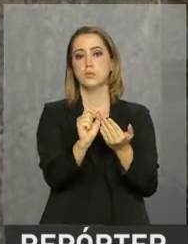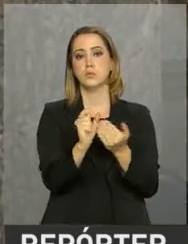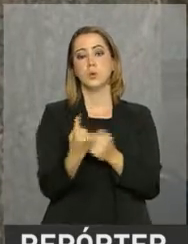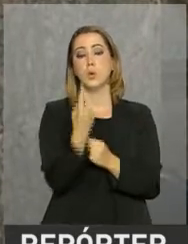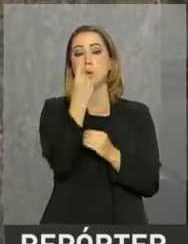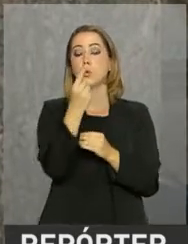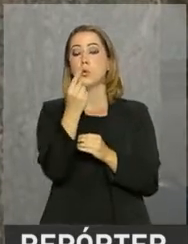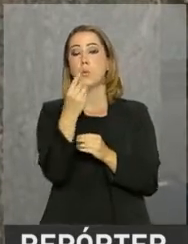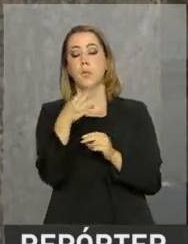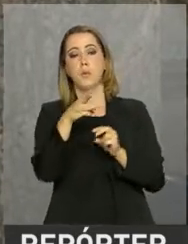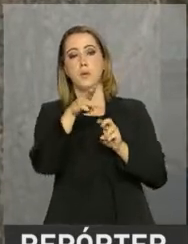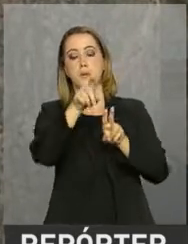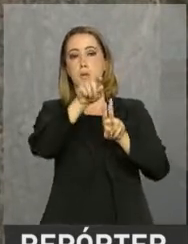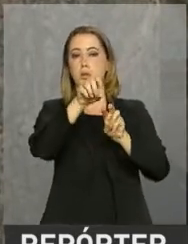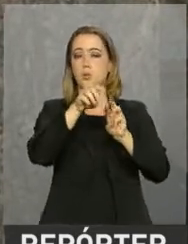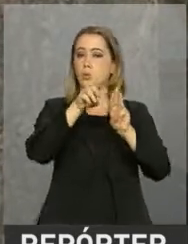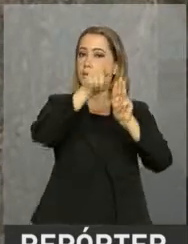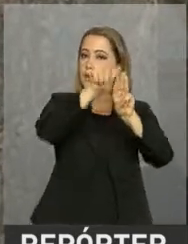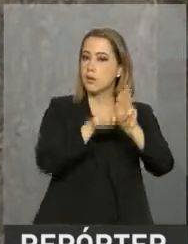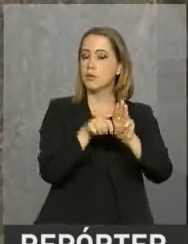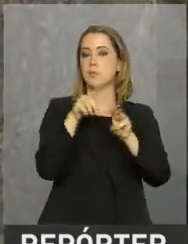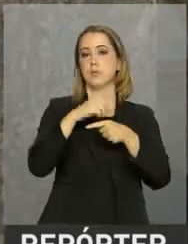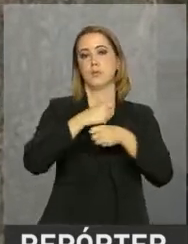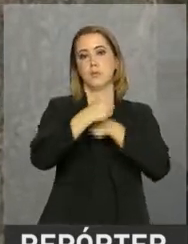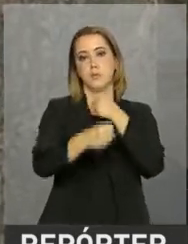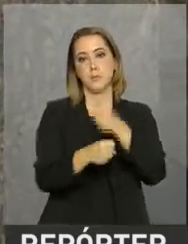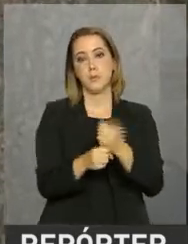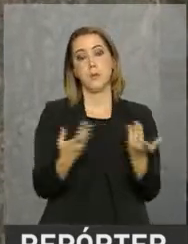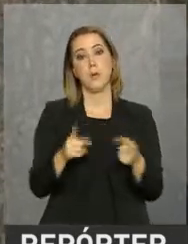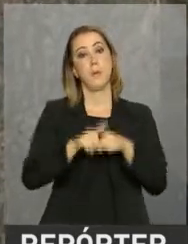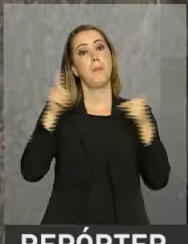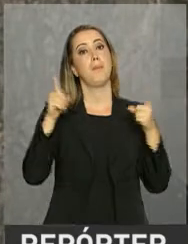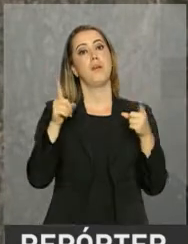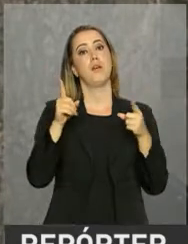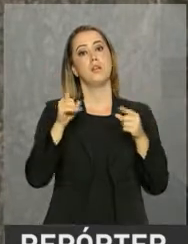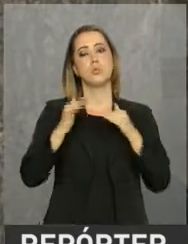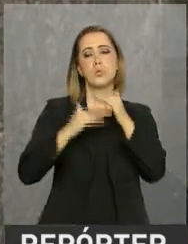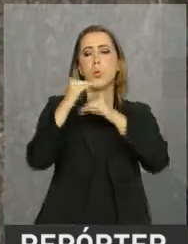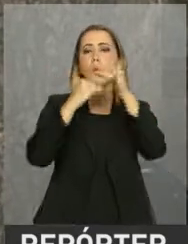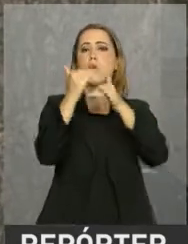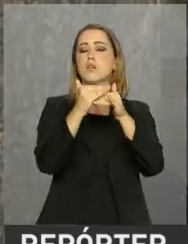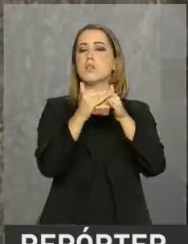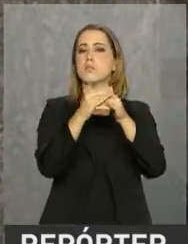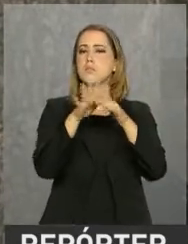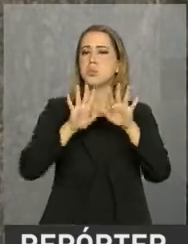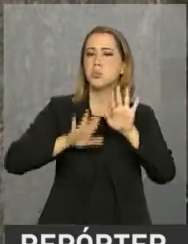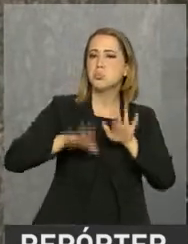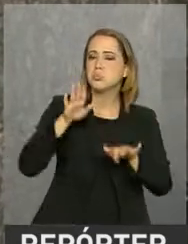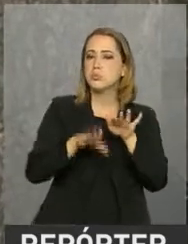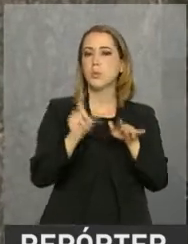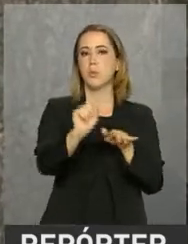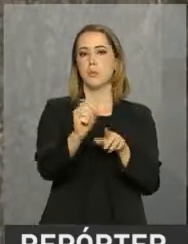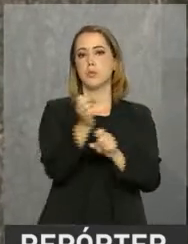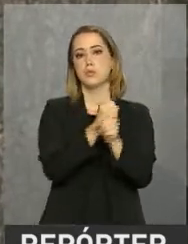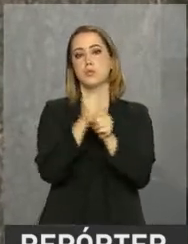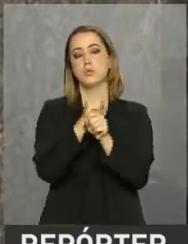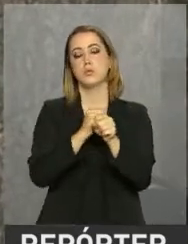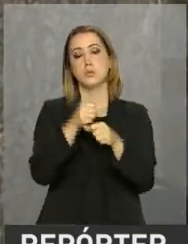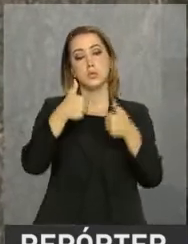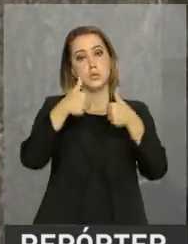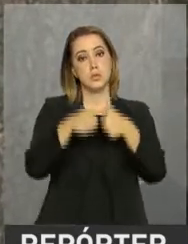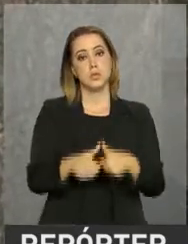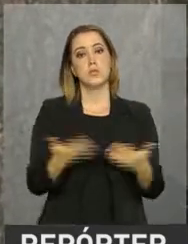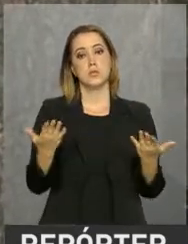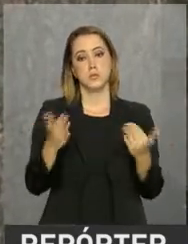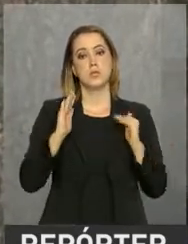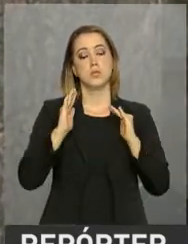primeiro trimestre de 2017. Agora, o crescimento médio do ano está, de fato,